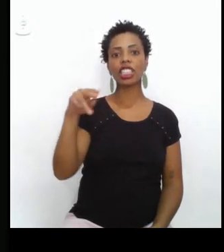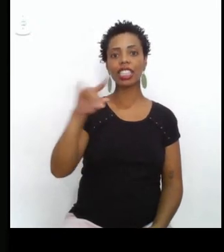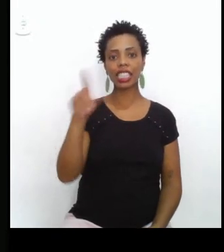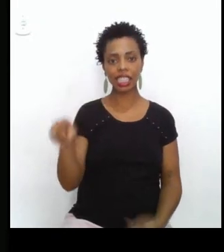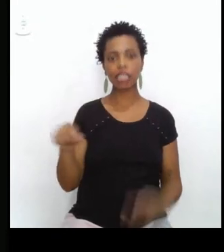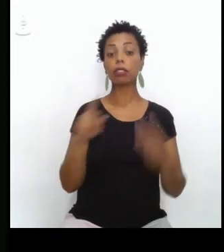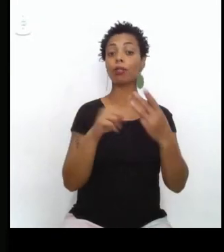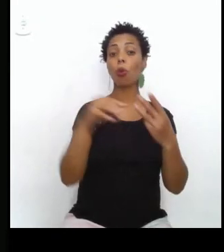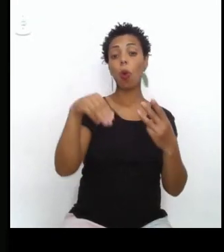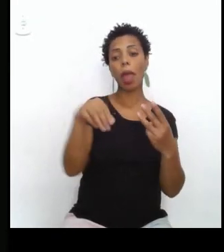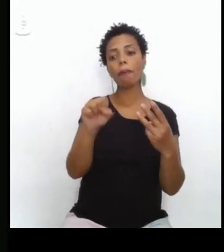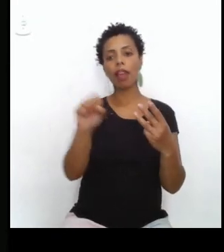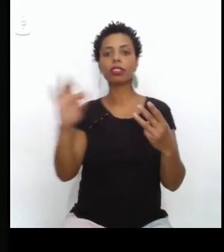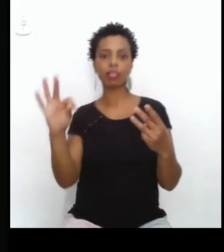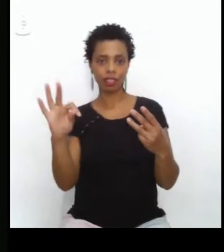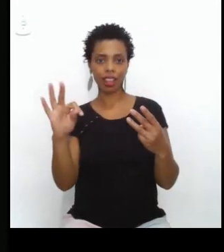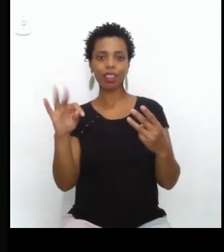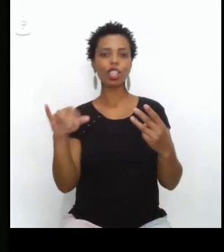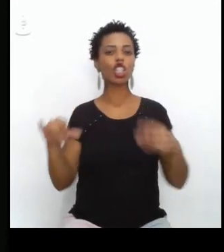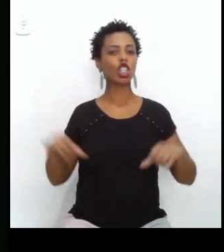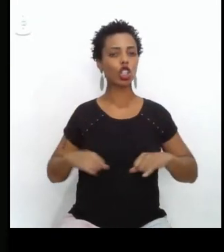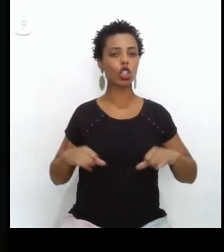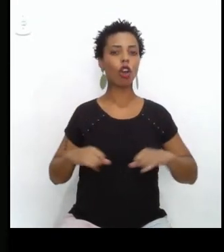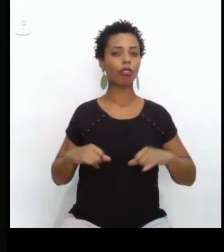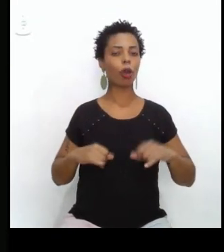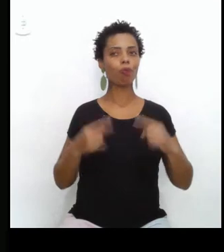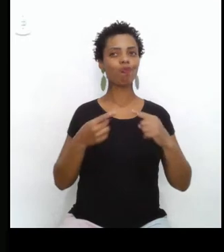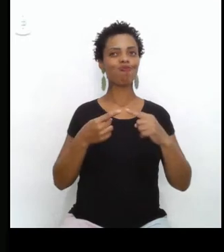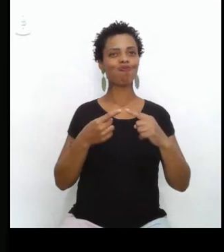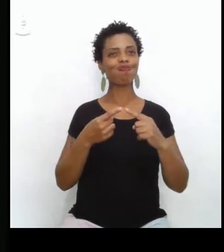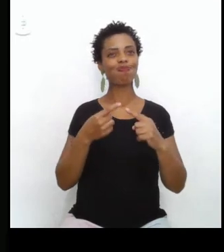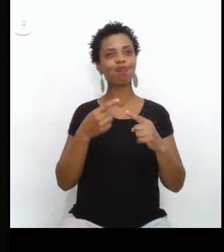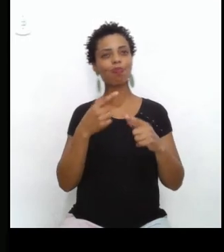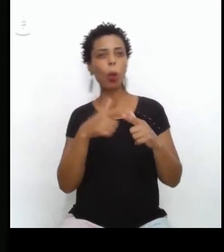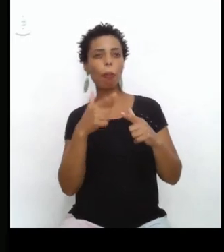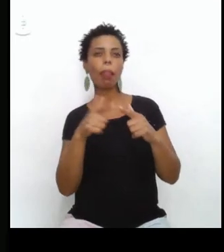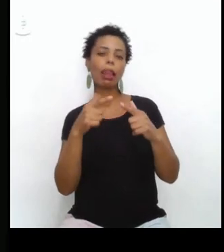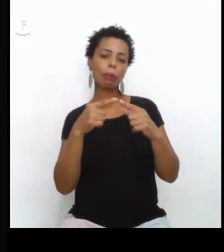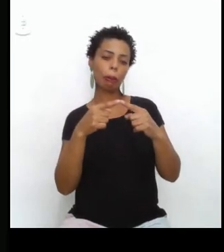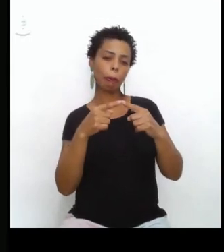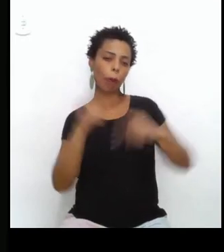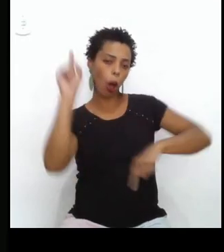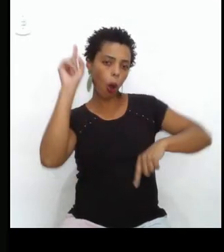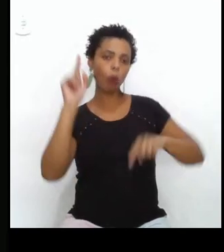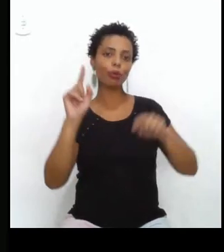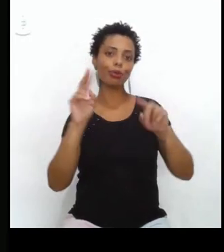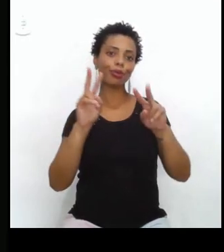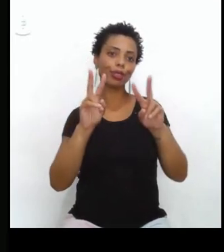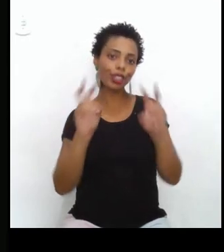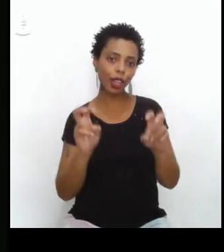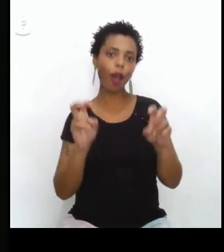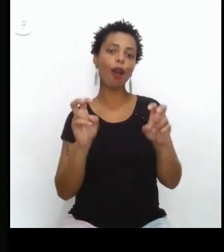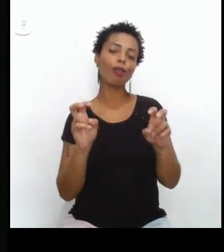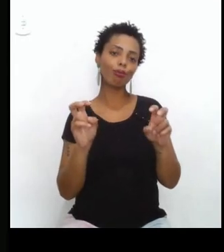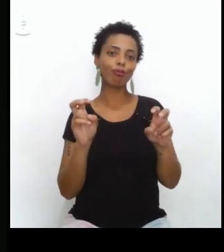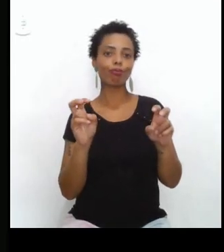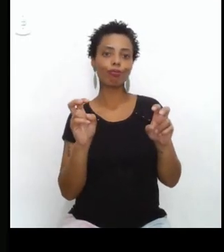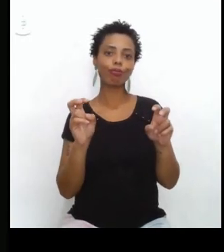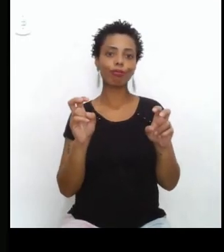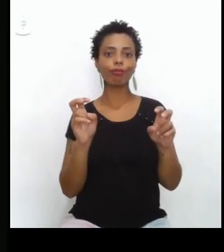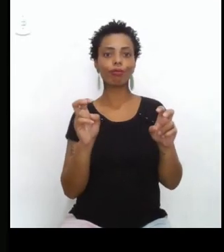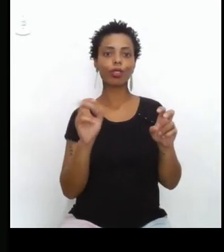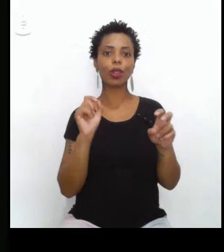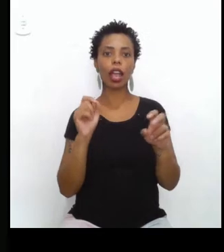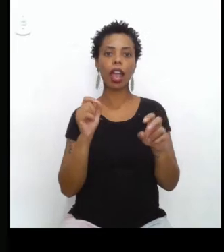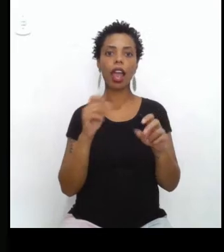um onde se encontram vamos dizer assim é com relação a participação do MST as